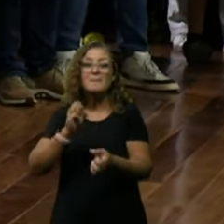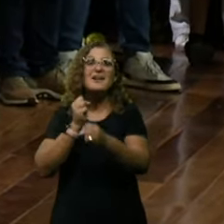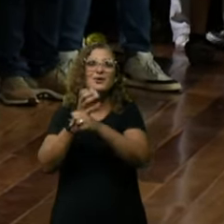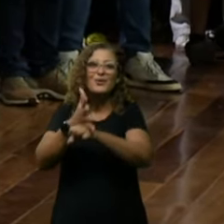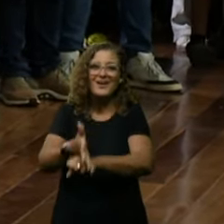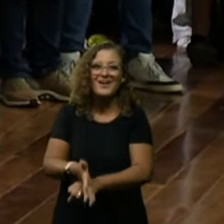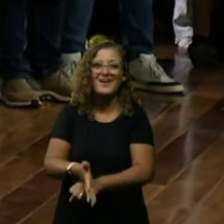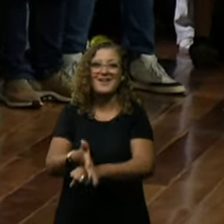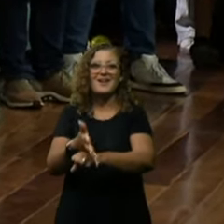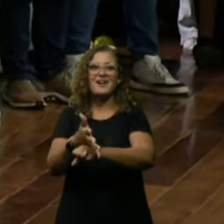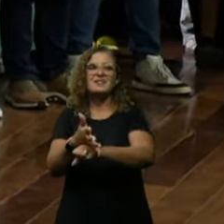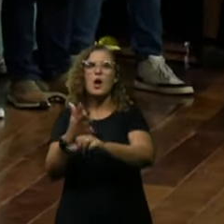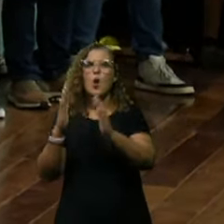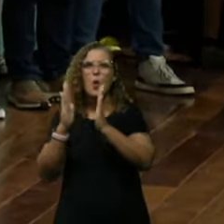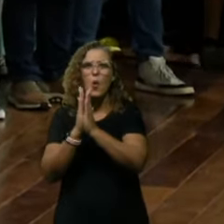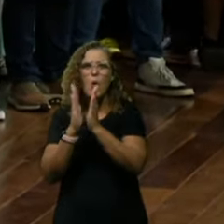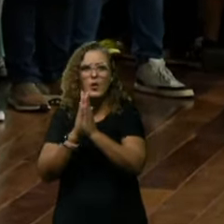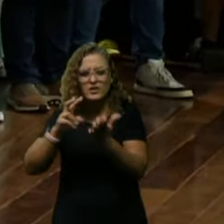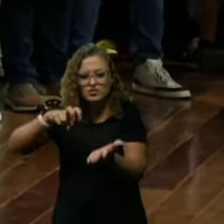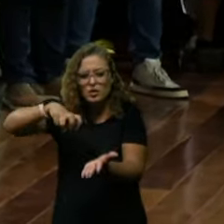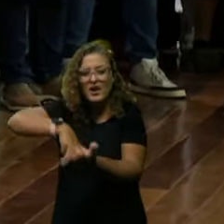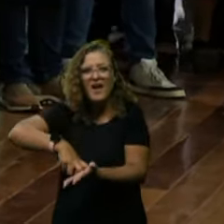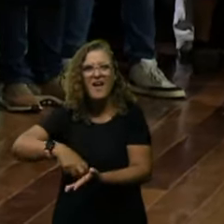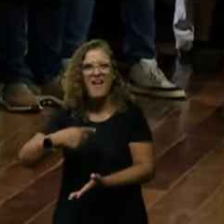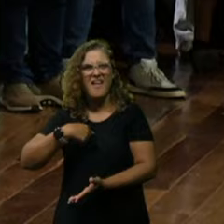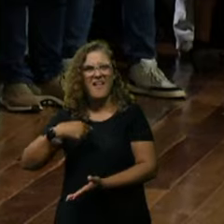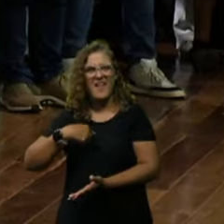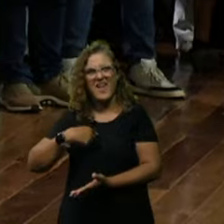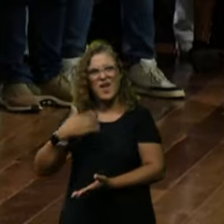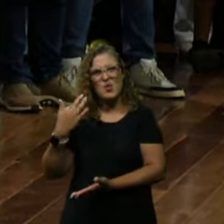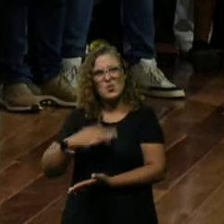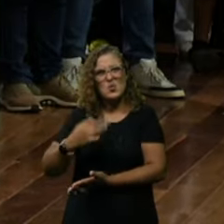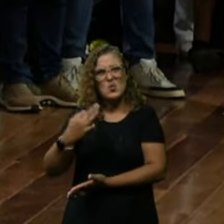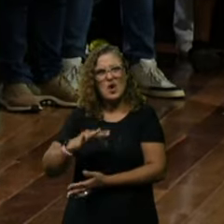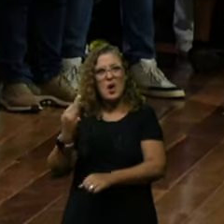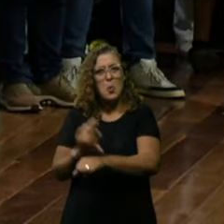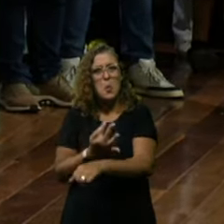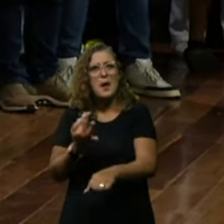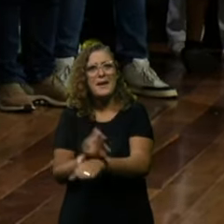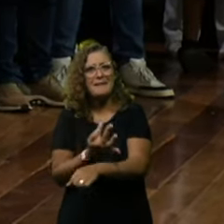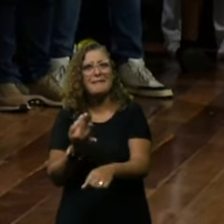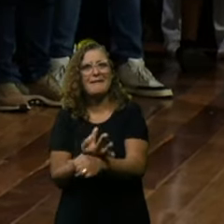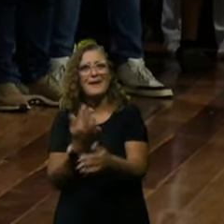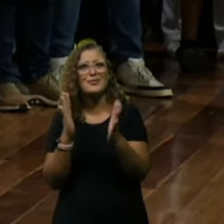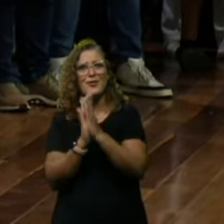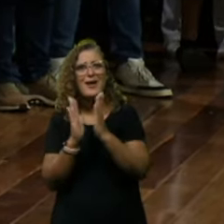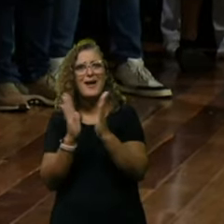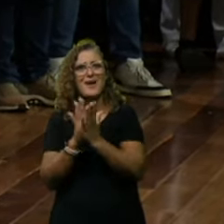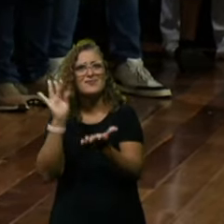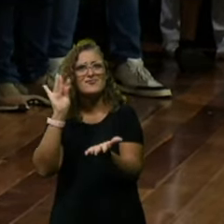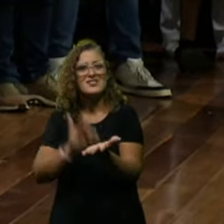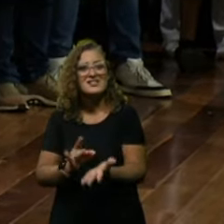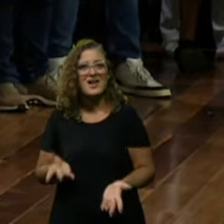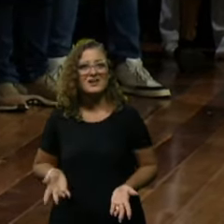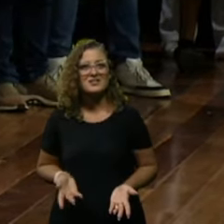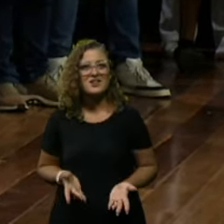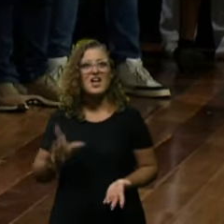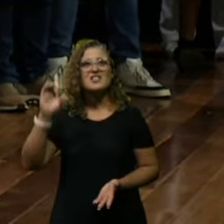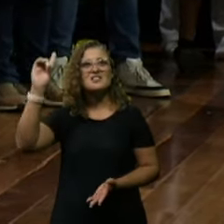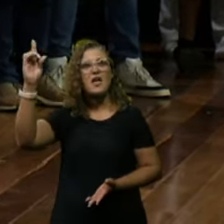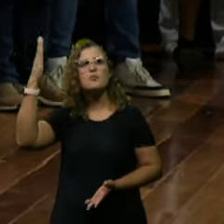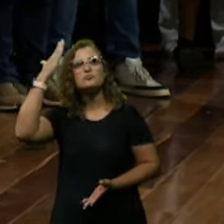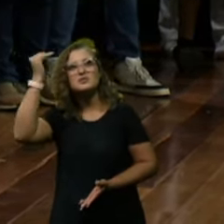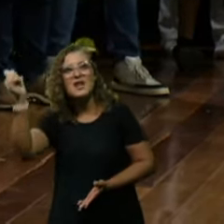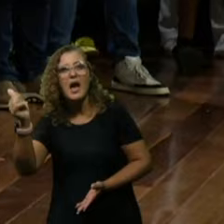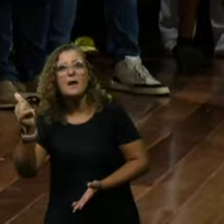ali chamado por Jesus de joelho e eu pensei comigo essa hora meu joelho já tá instalando eu sei quem você é e Deus sabe quem você é